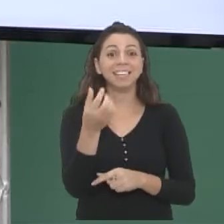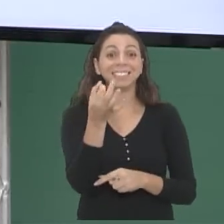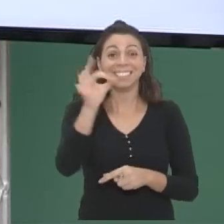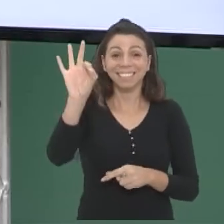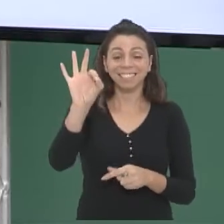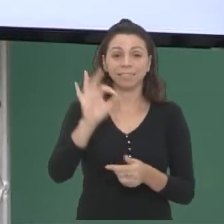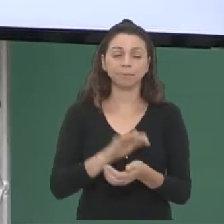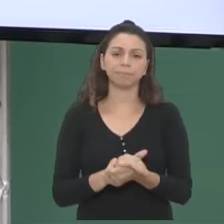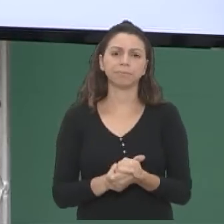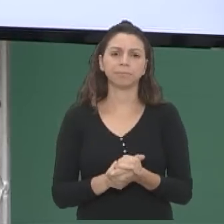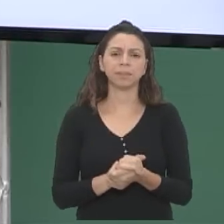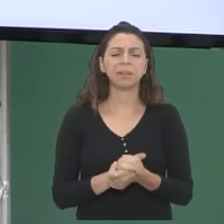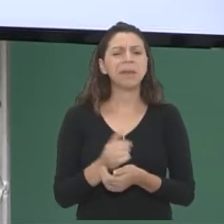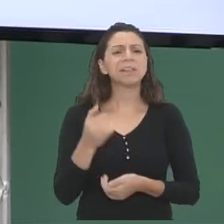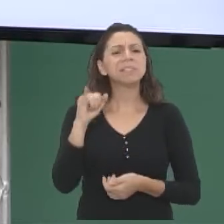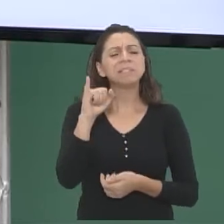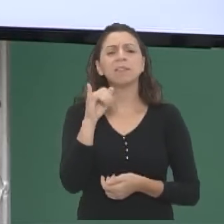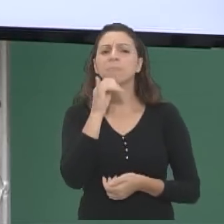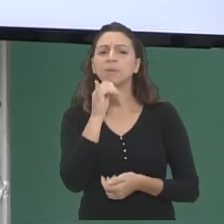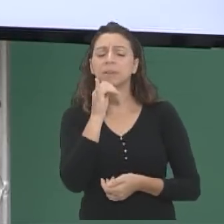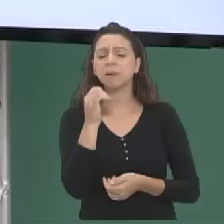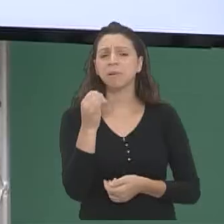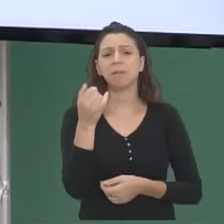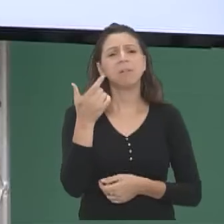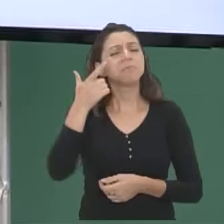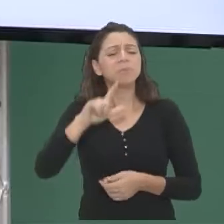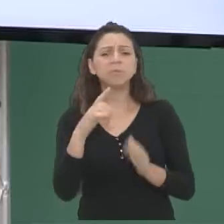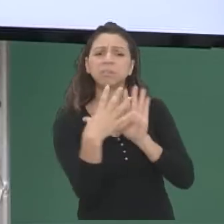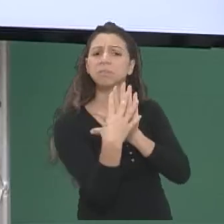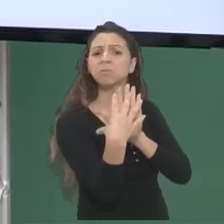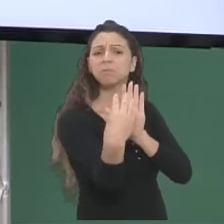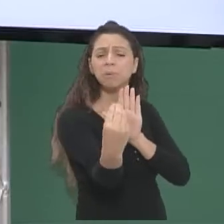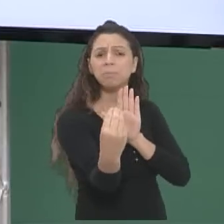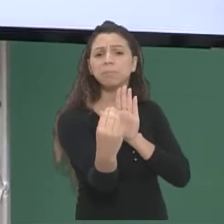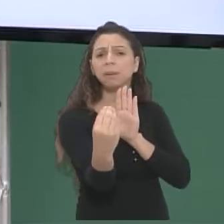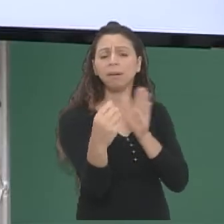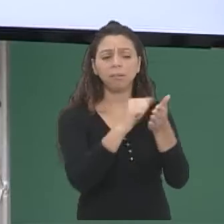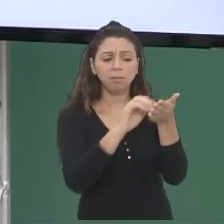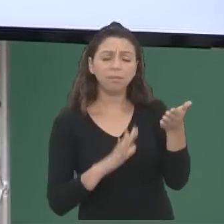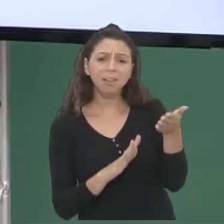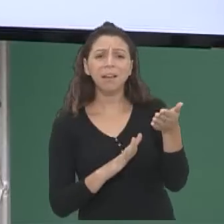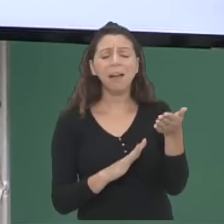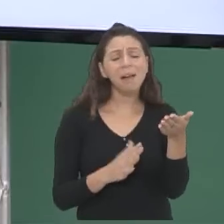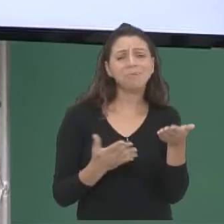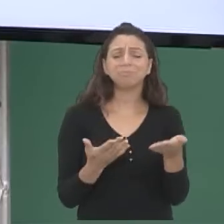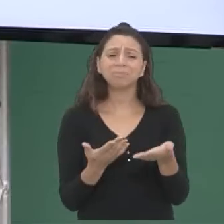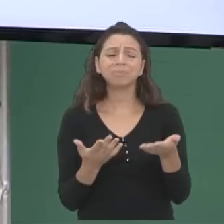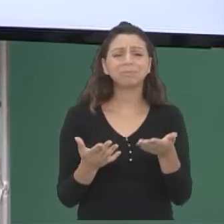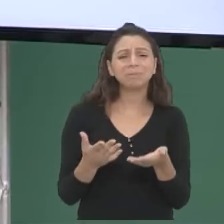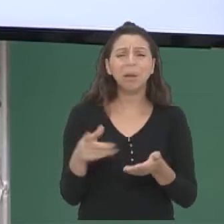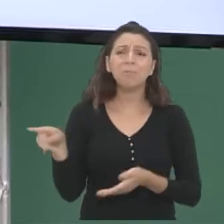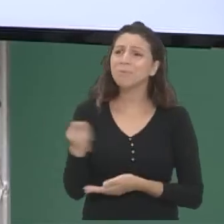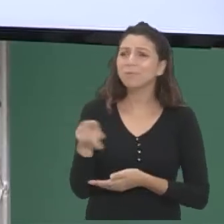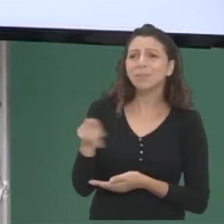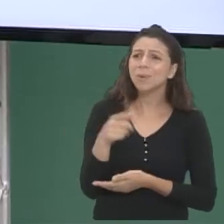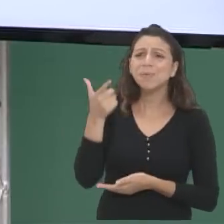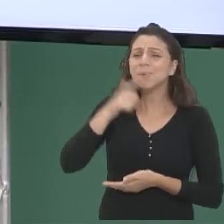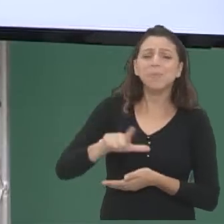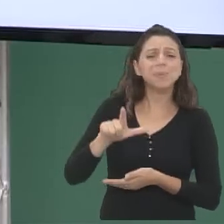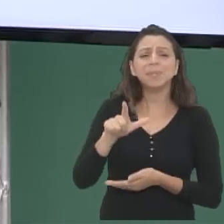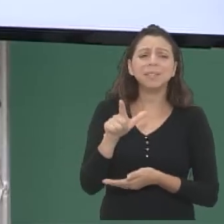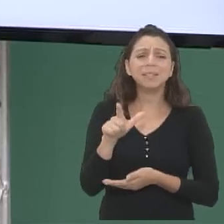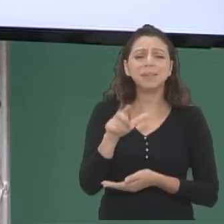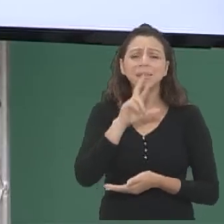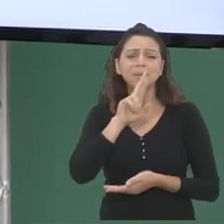na aula passada ou não conseguiu responder na sua totalidade, não deu certo, Fabiano, eu respondi mais ou menos, não está tão completa quanto a